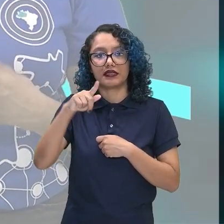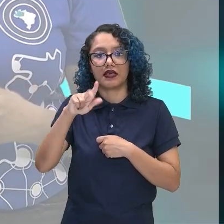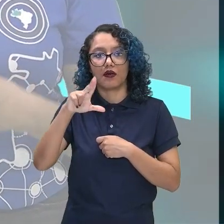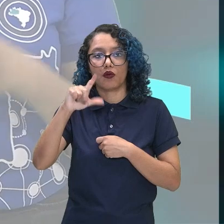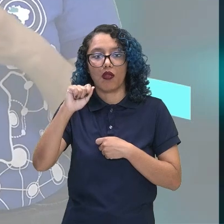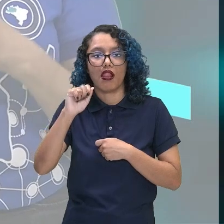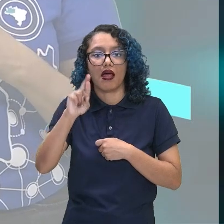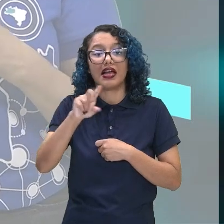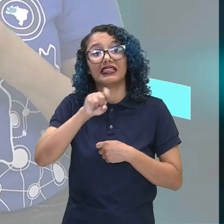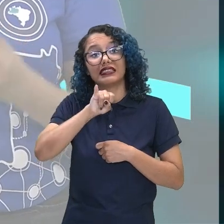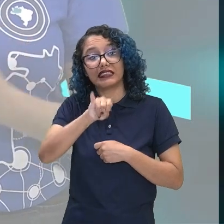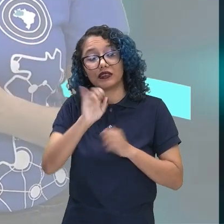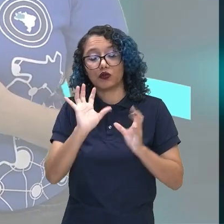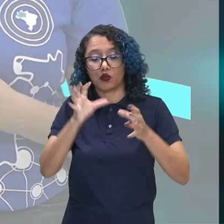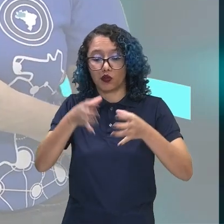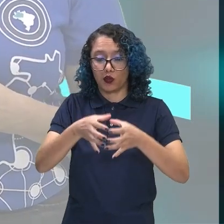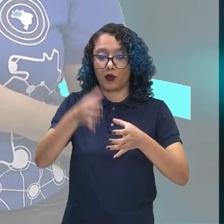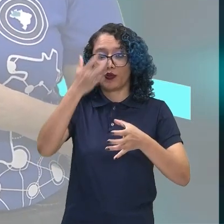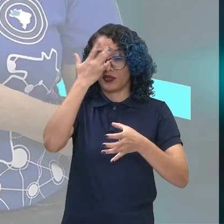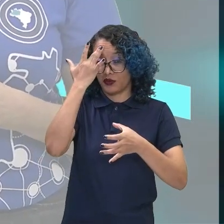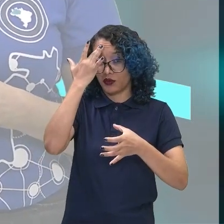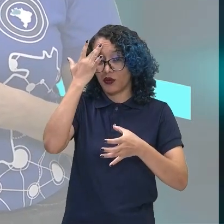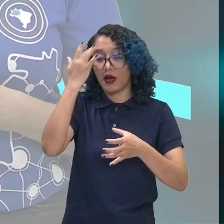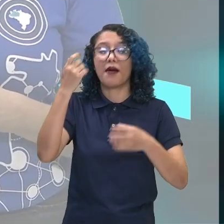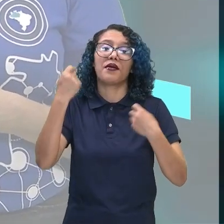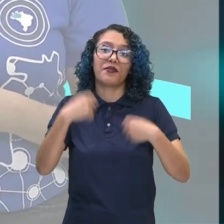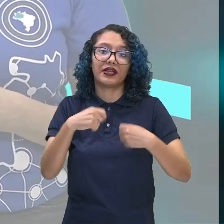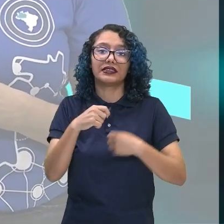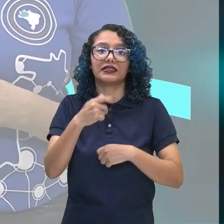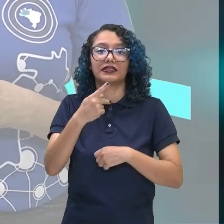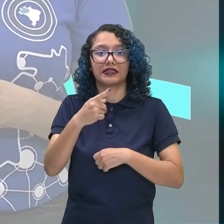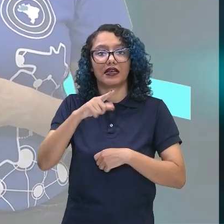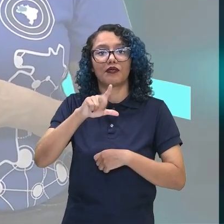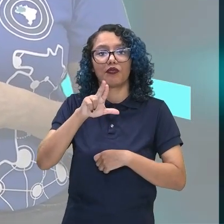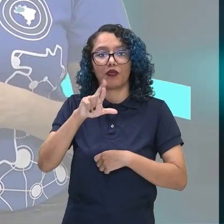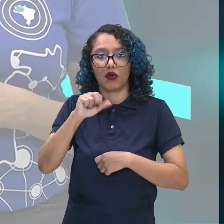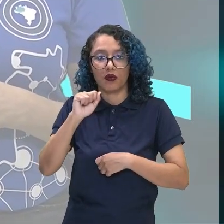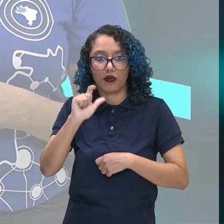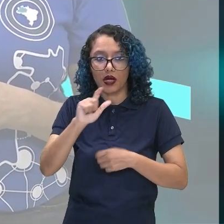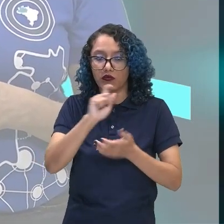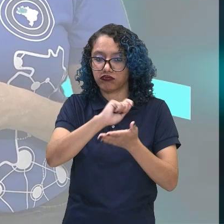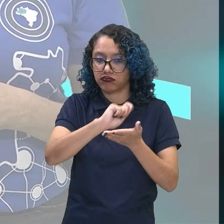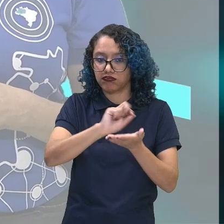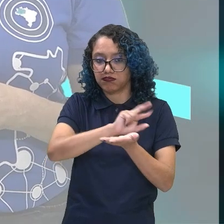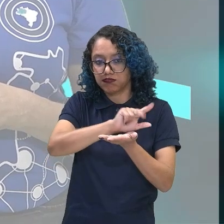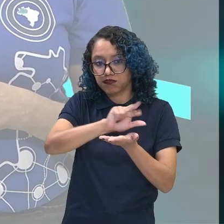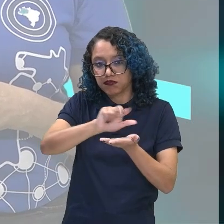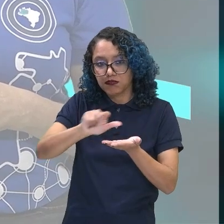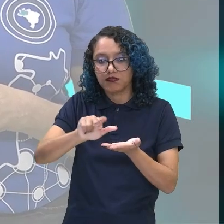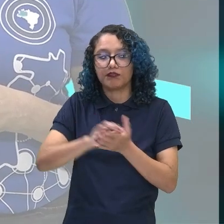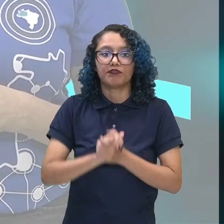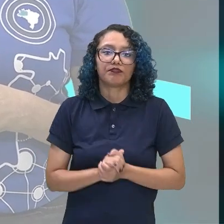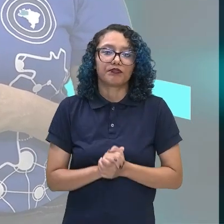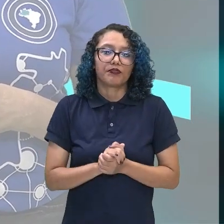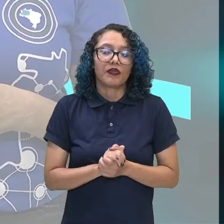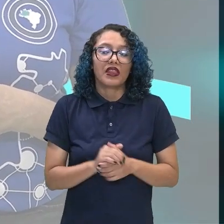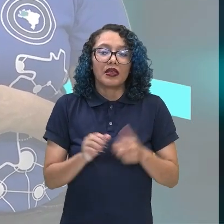de pessoas, claro que deve estar no plural. Tem como suporte os meios